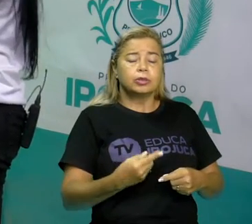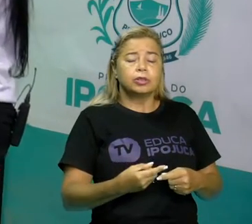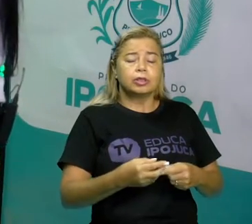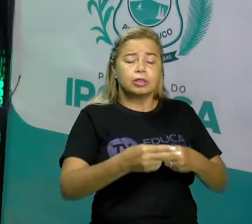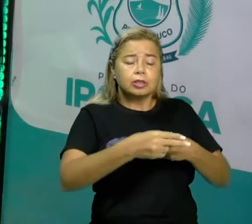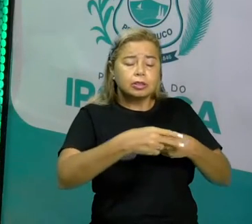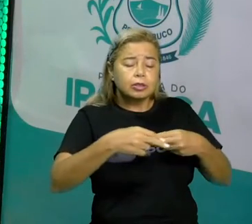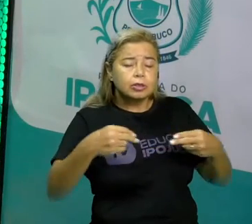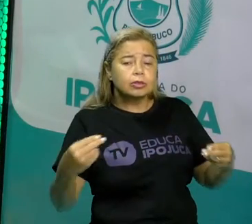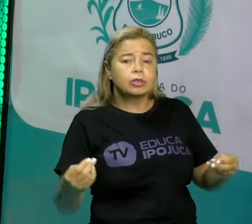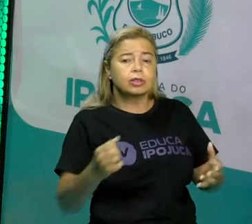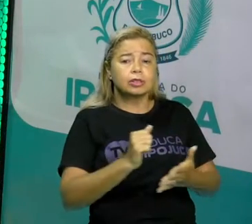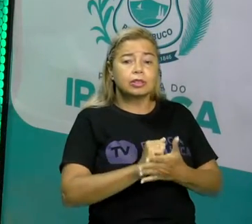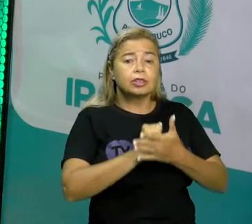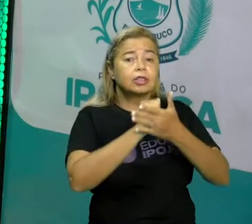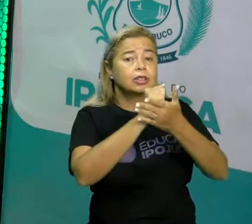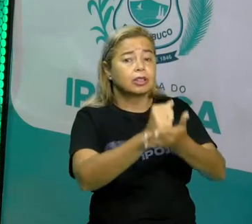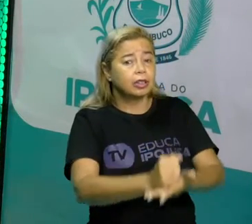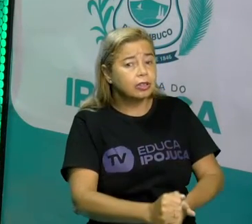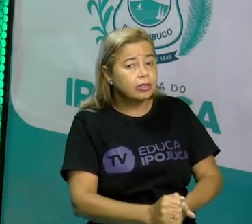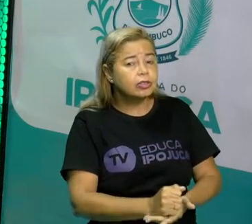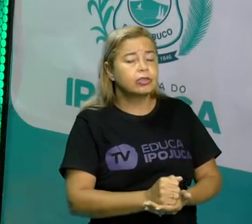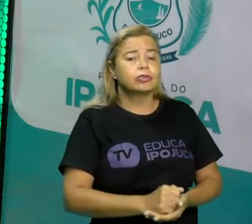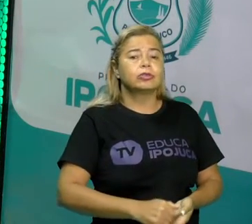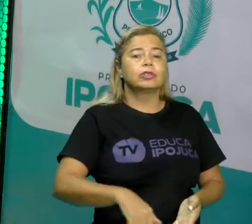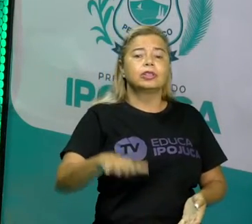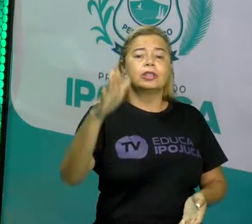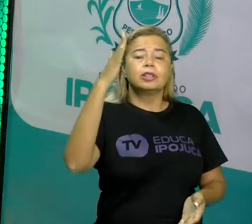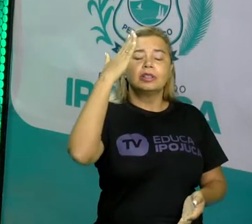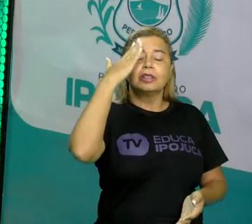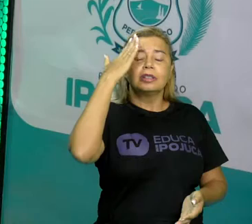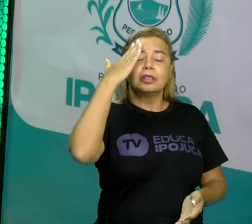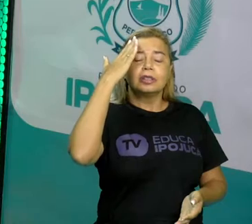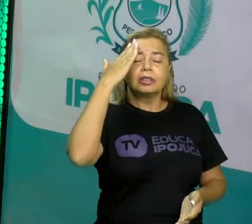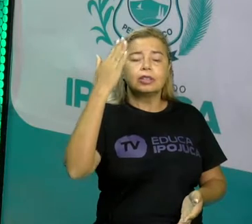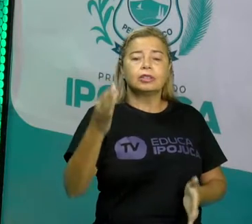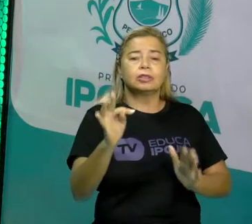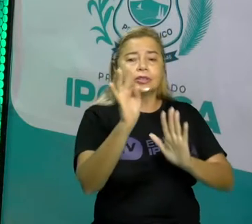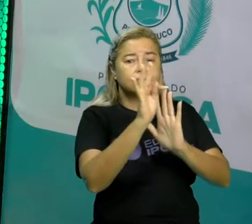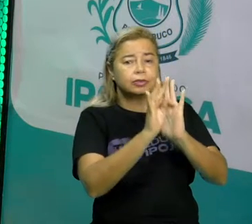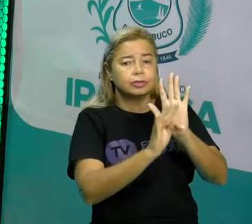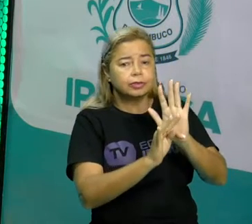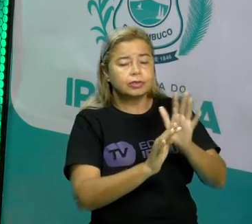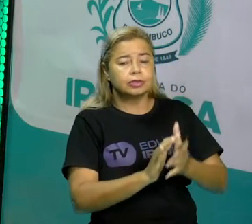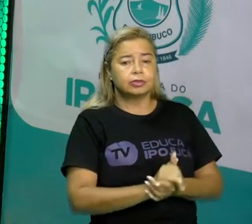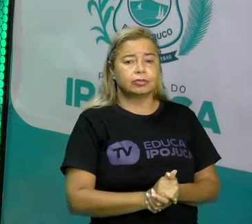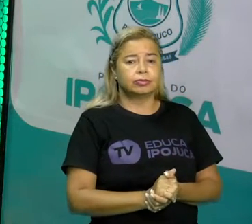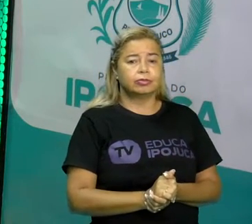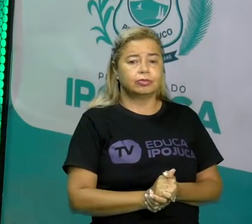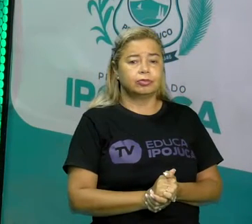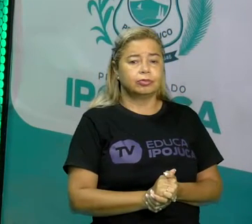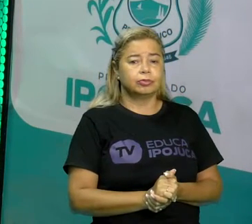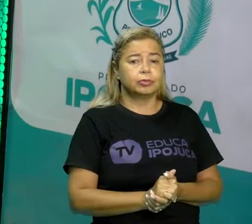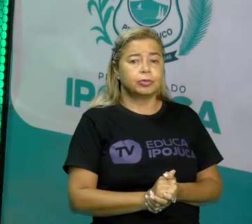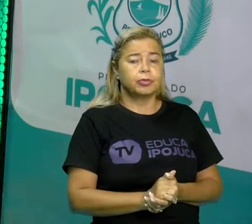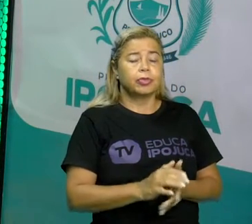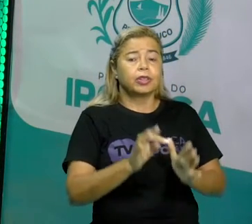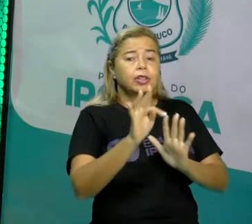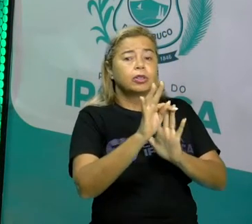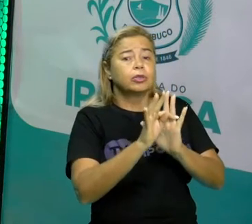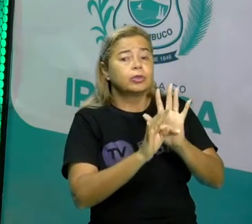aqui. Temos recursos que nos auxiliam a compreender o texto. Temos o quê? O texto fala